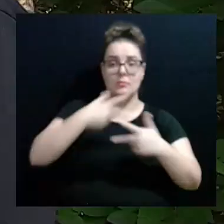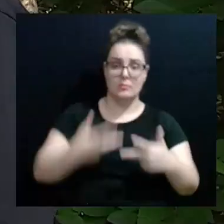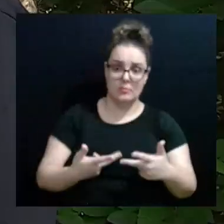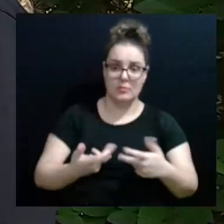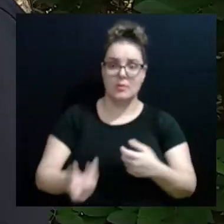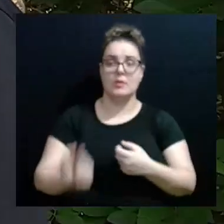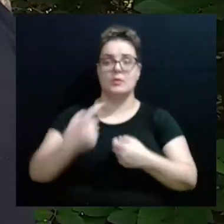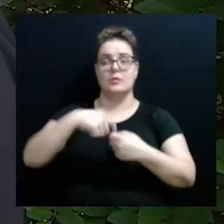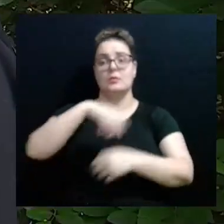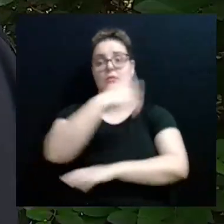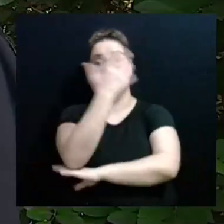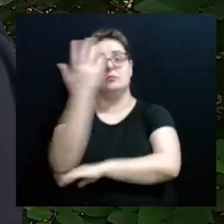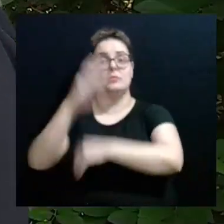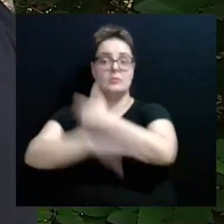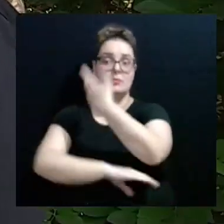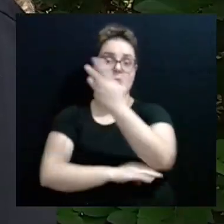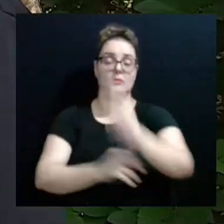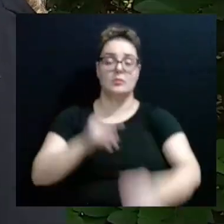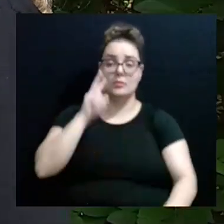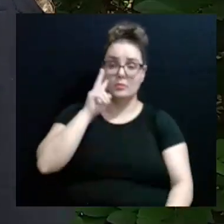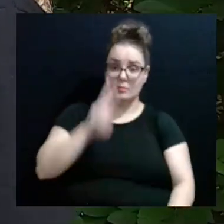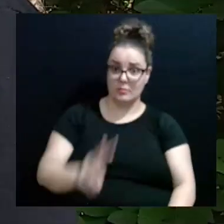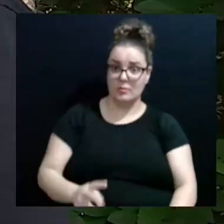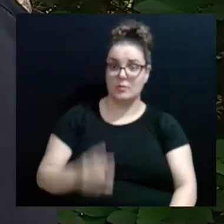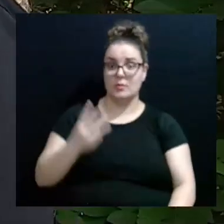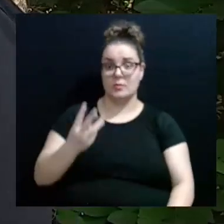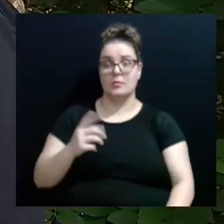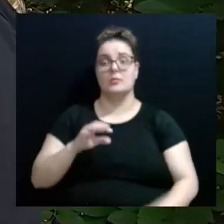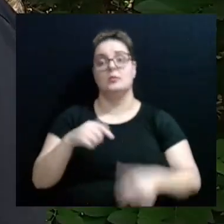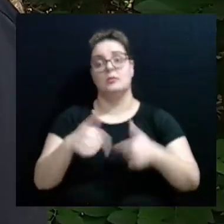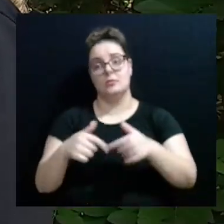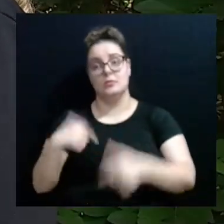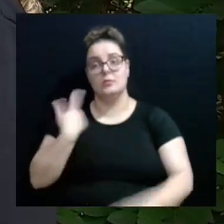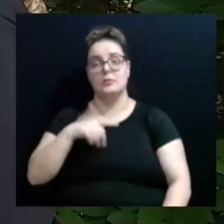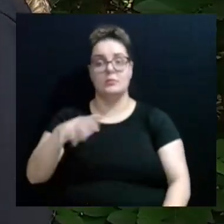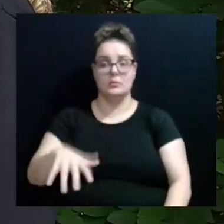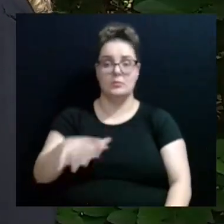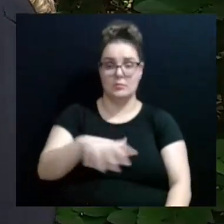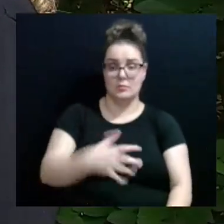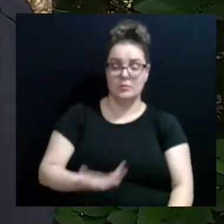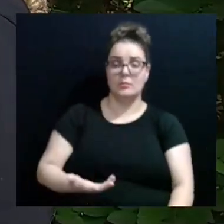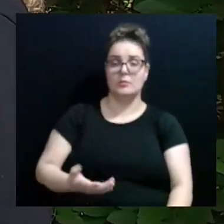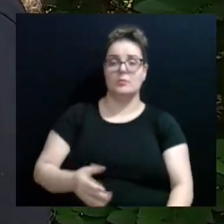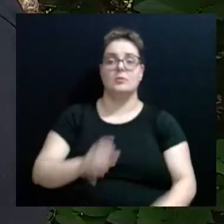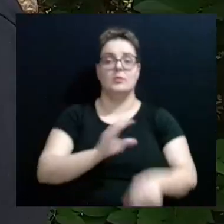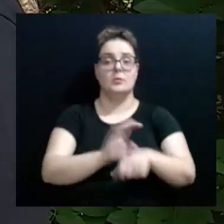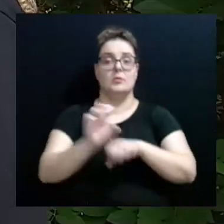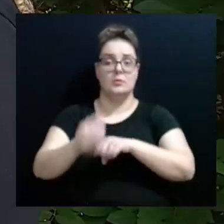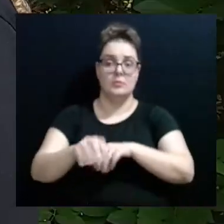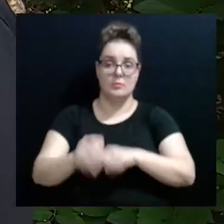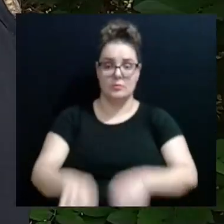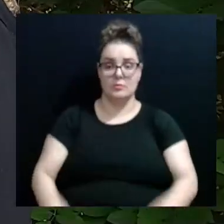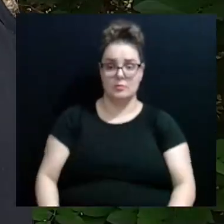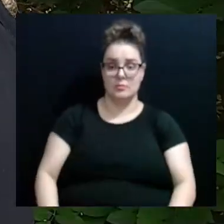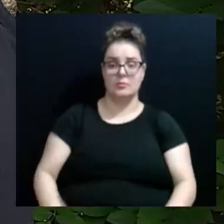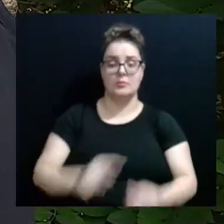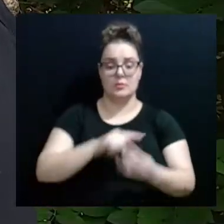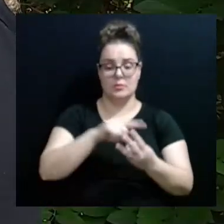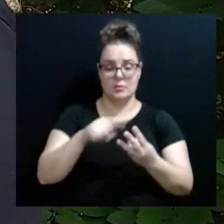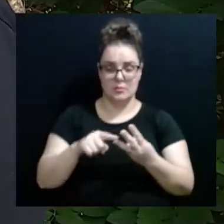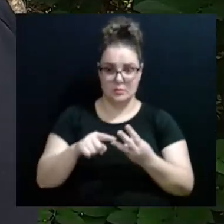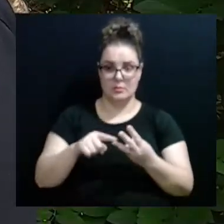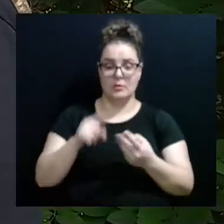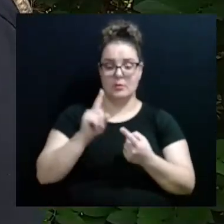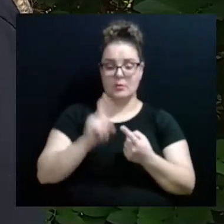eu vejo trabalho isso na nossa organização, nos cursos, né, que eu formo reabilitadores, em 3 esferas. A primeira é